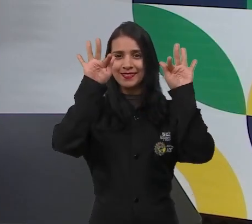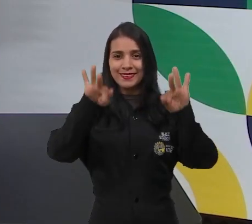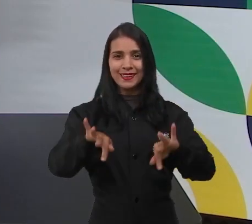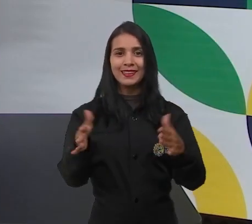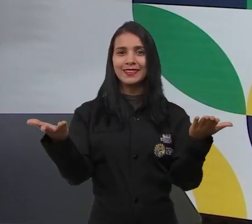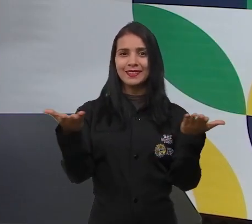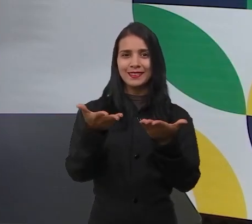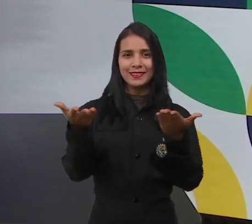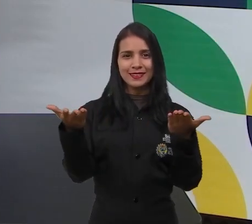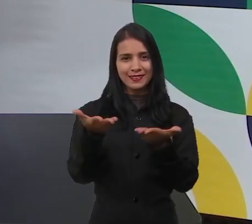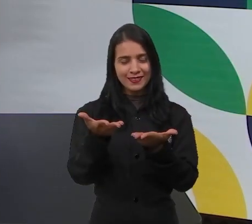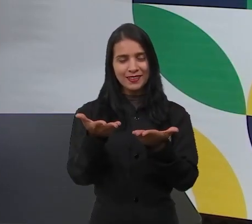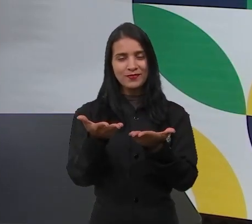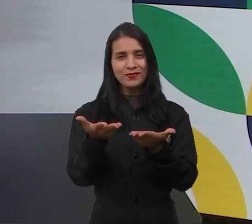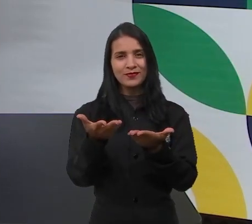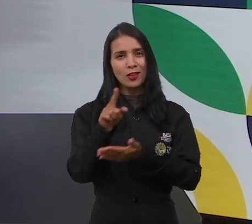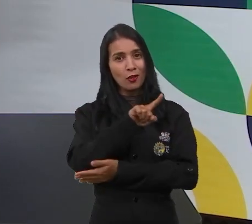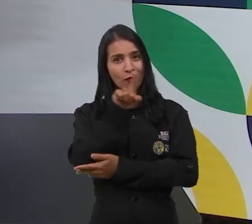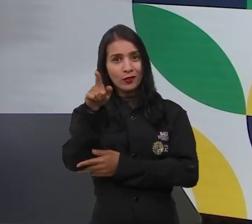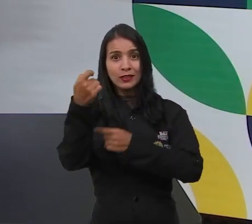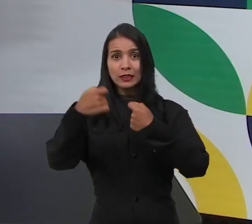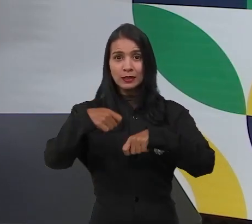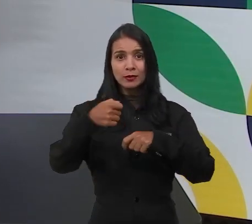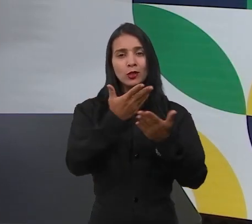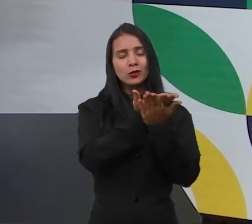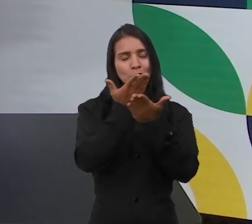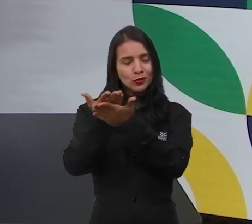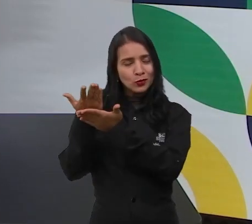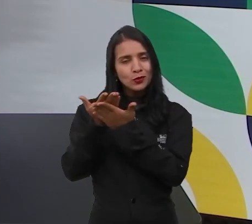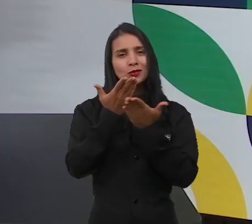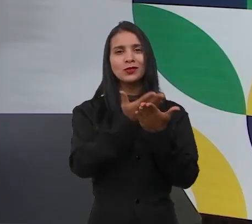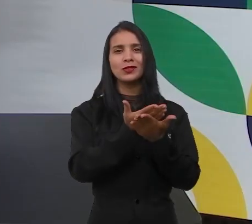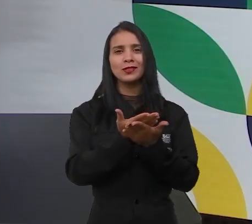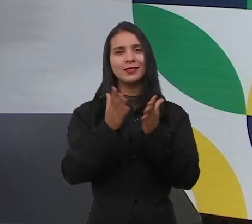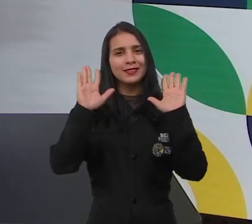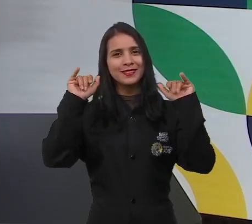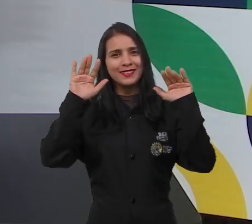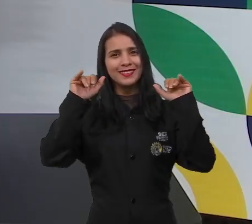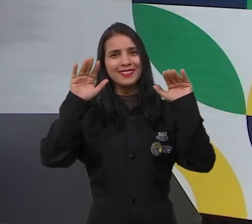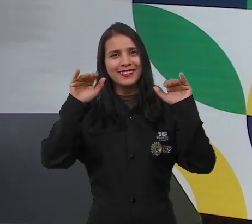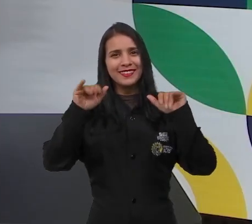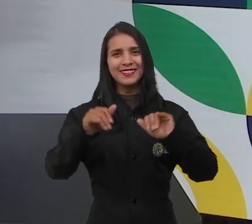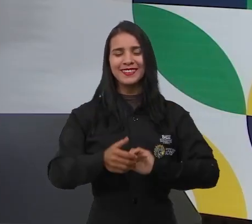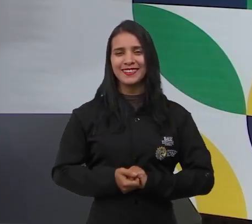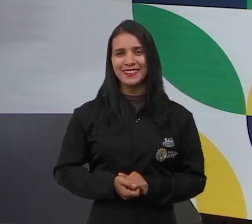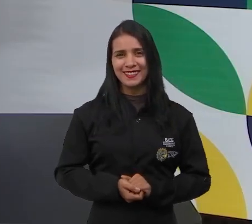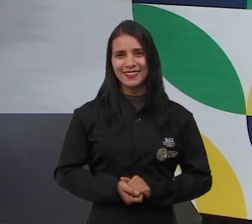uma aula. Não deixe de continuar estudando. Adiós!